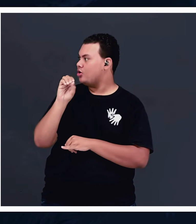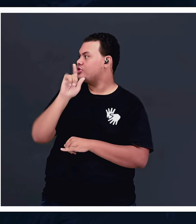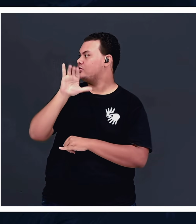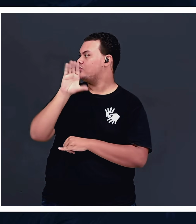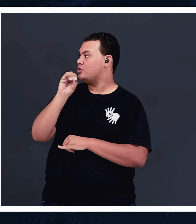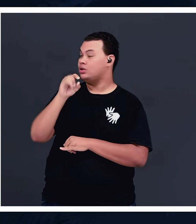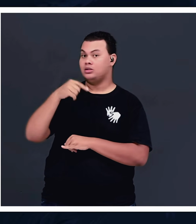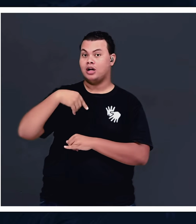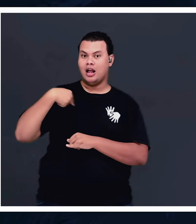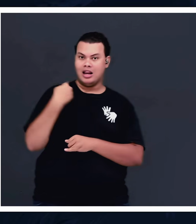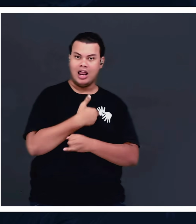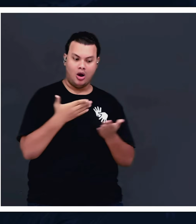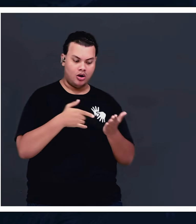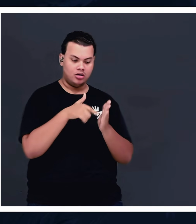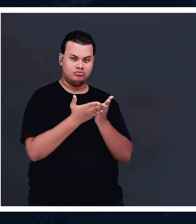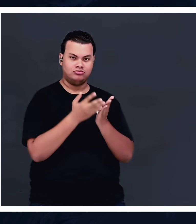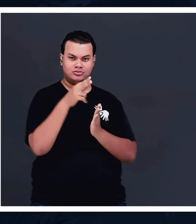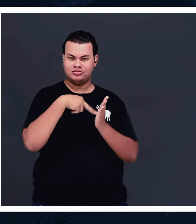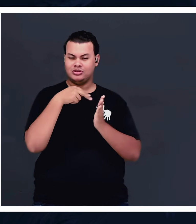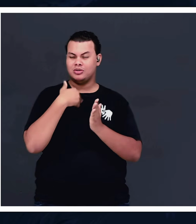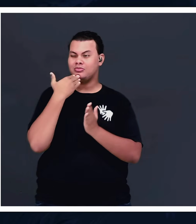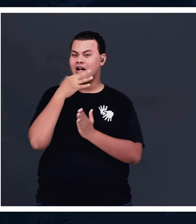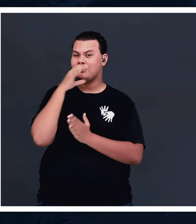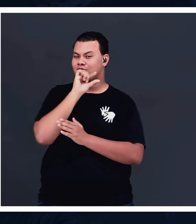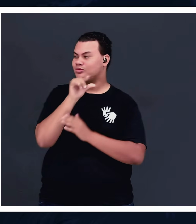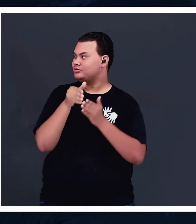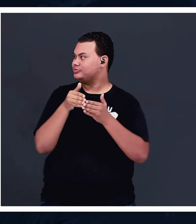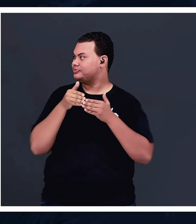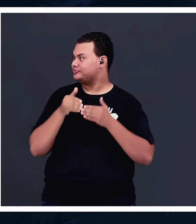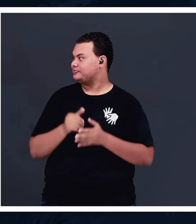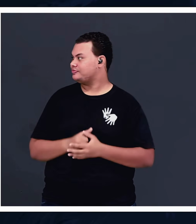nós acabamos de ler, peço licença só um minutinho para vocês.